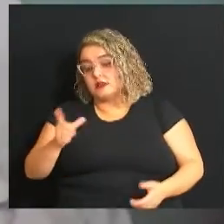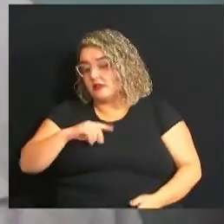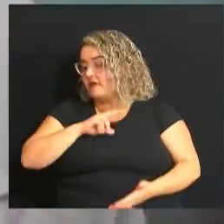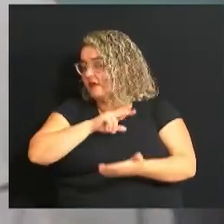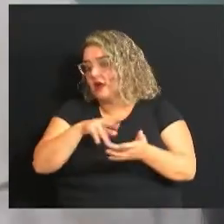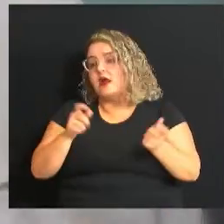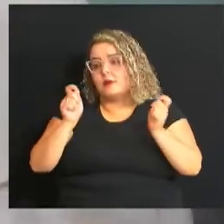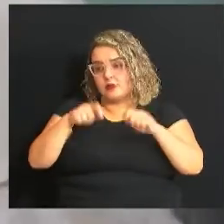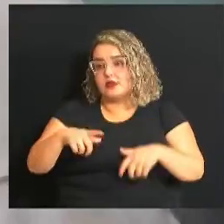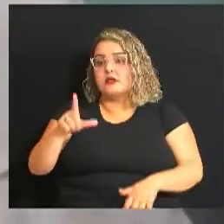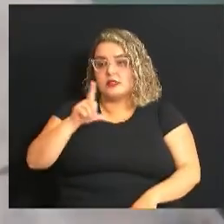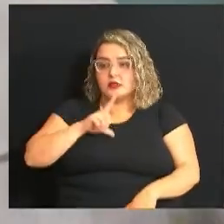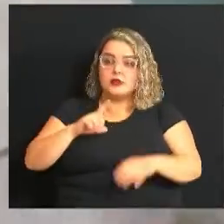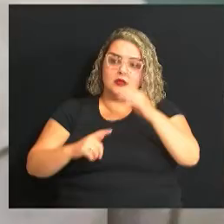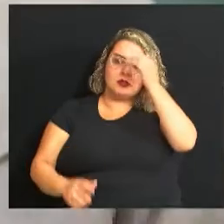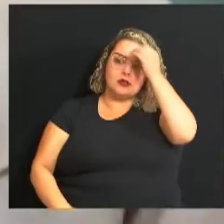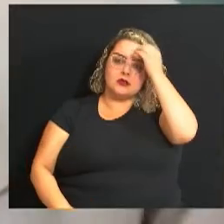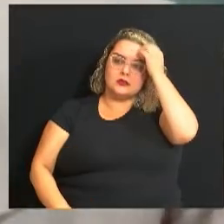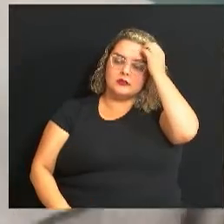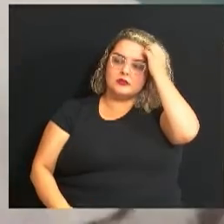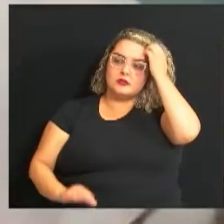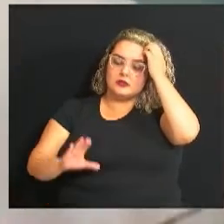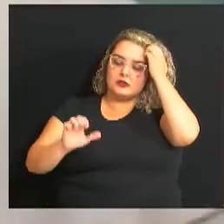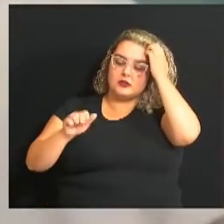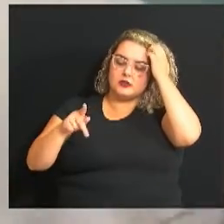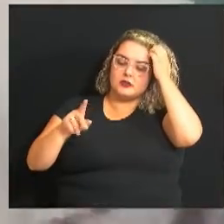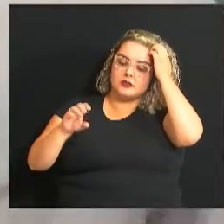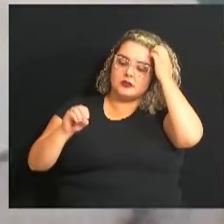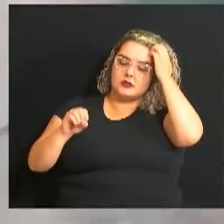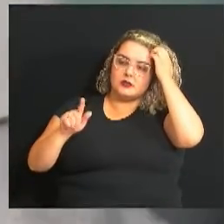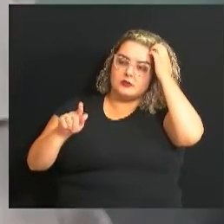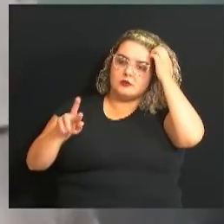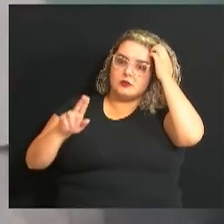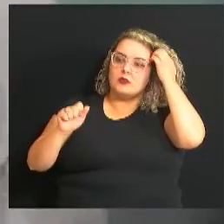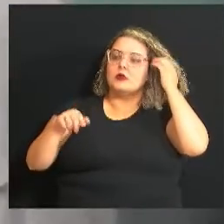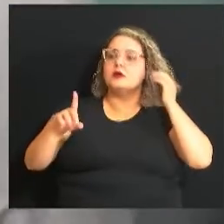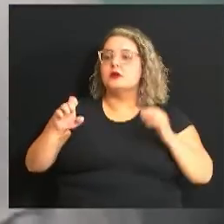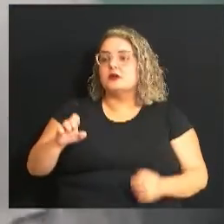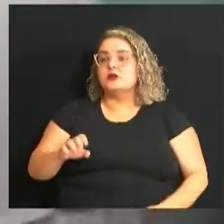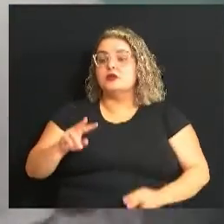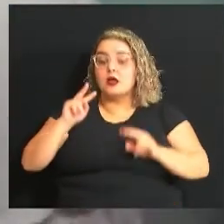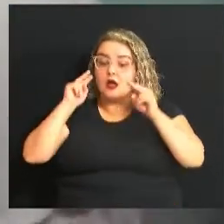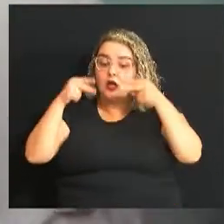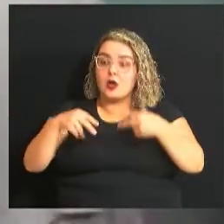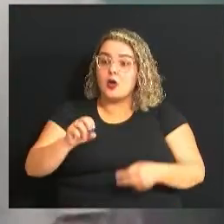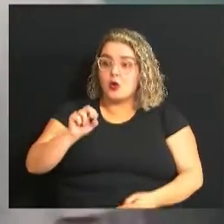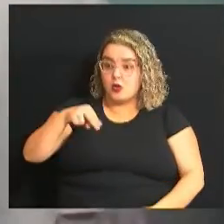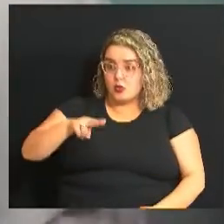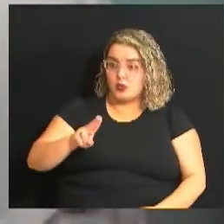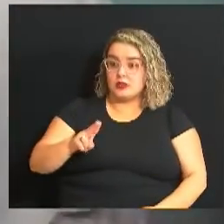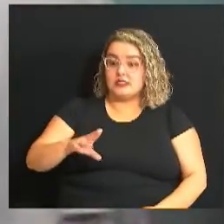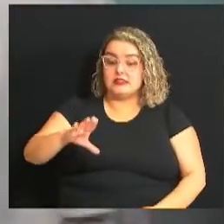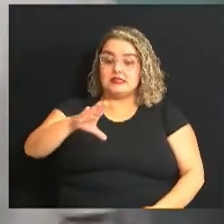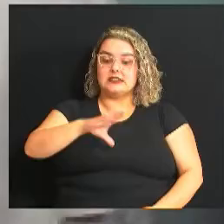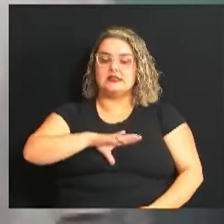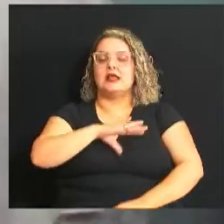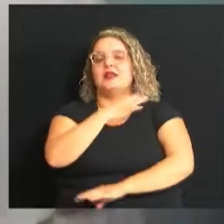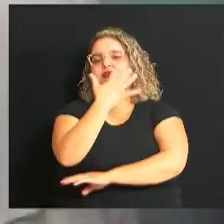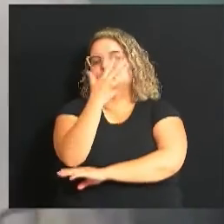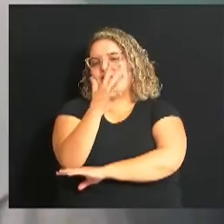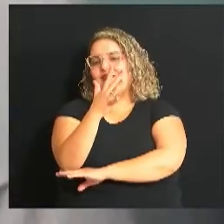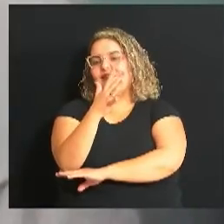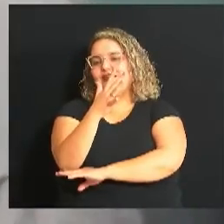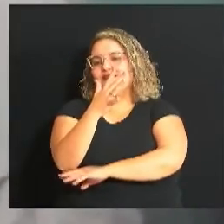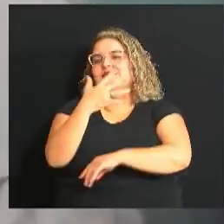potencial. Então, Campo Grande foi a primeira cidade reconhecida pela ONU como cidade-árvore, né? E a cidade-árvore é